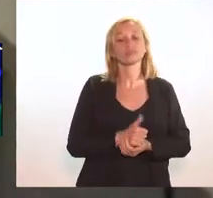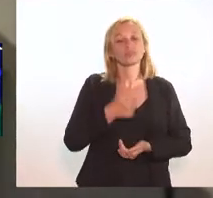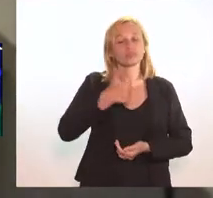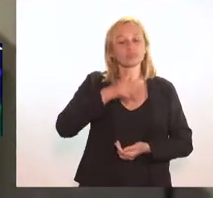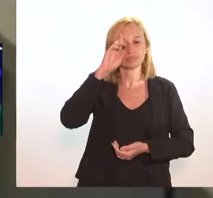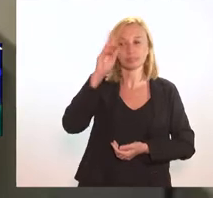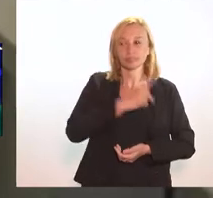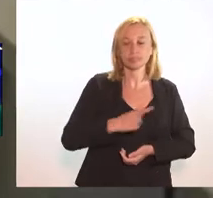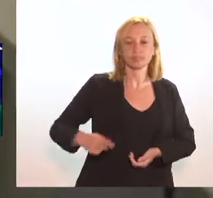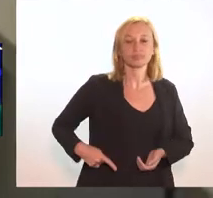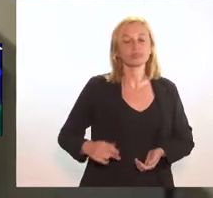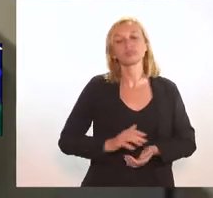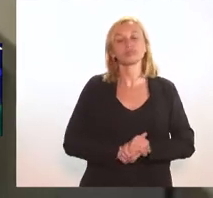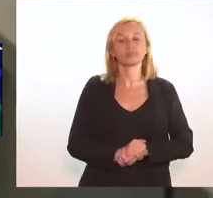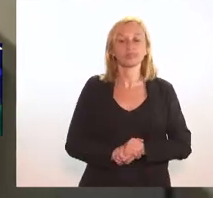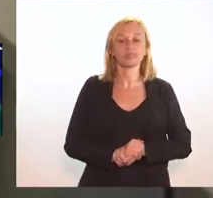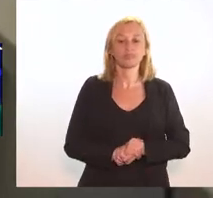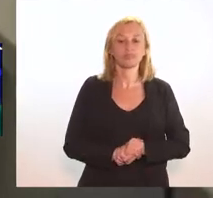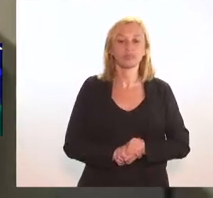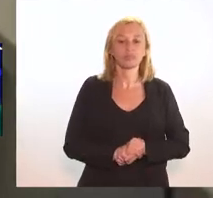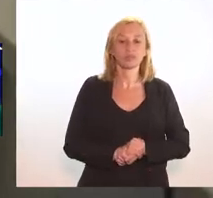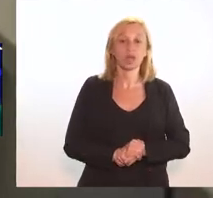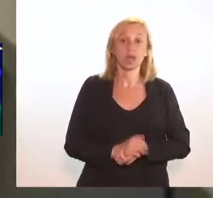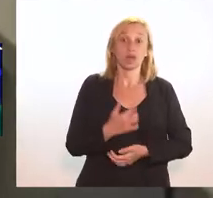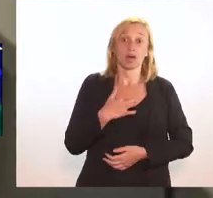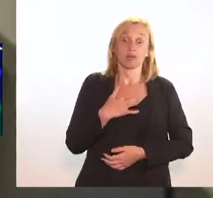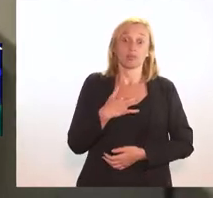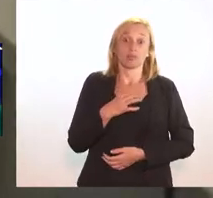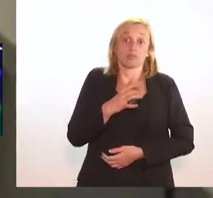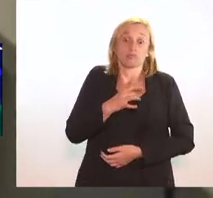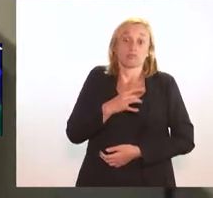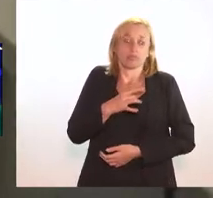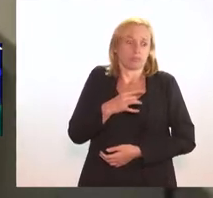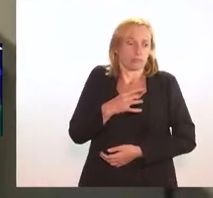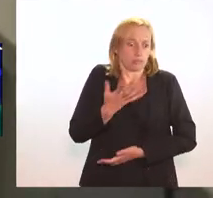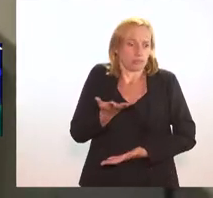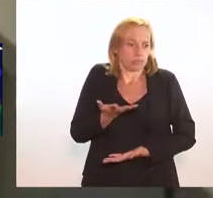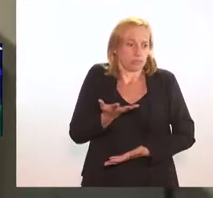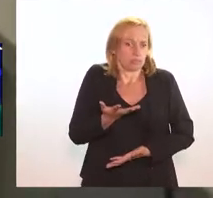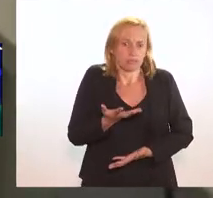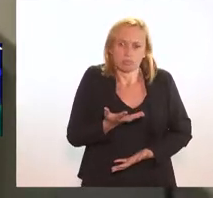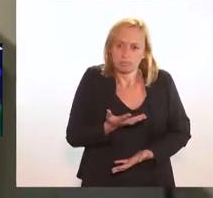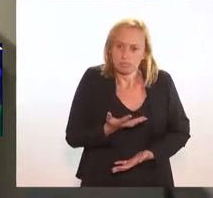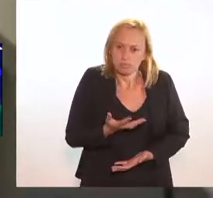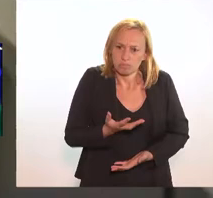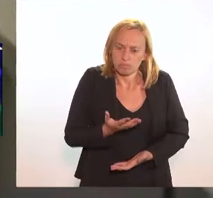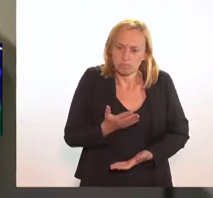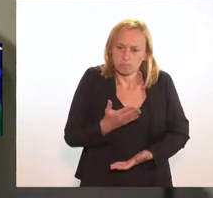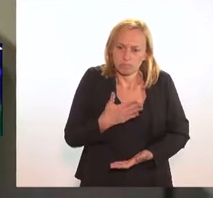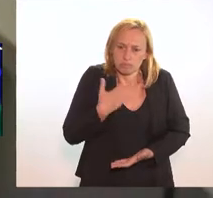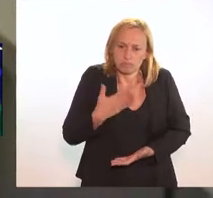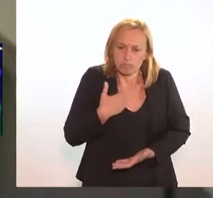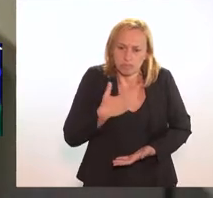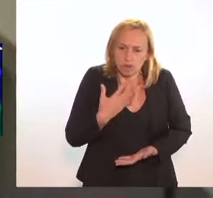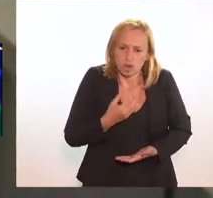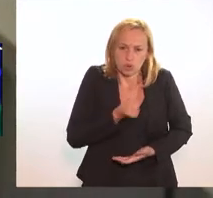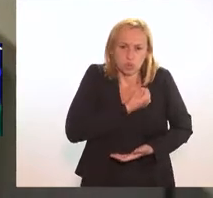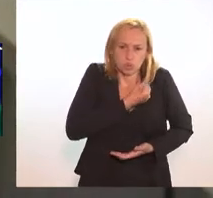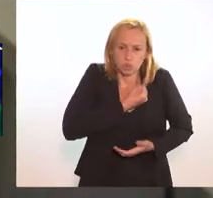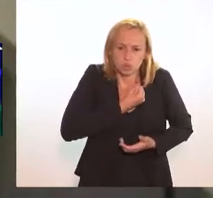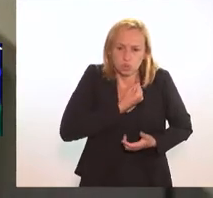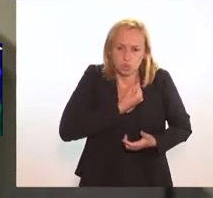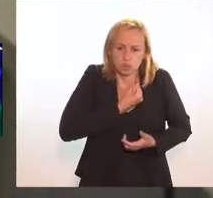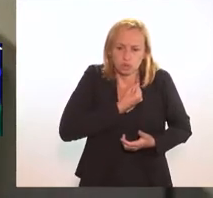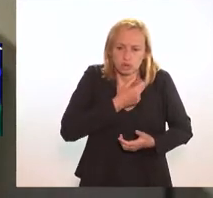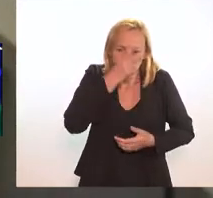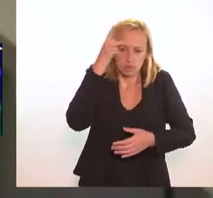presidente, eu estou aterrorizado com um volume de população de rua no